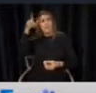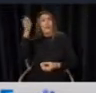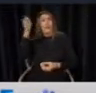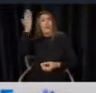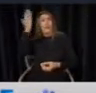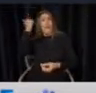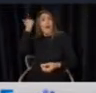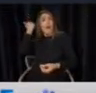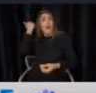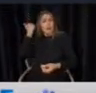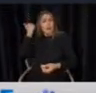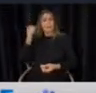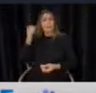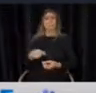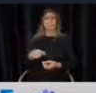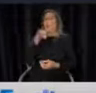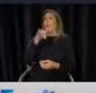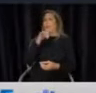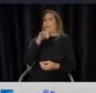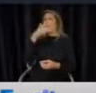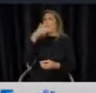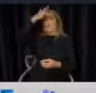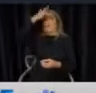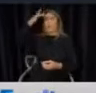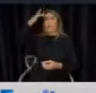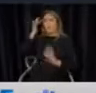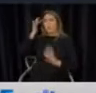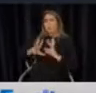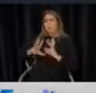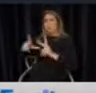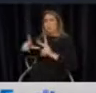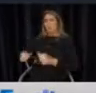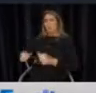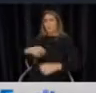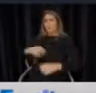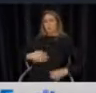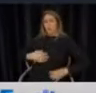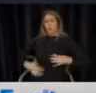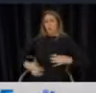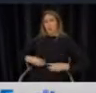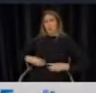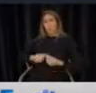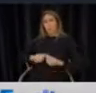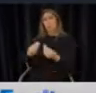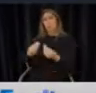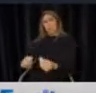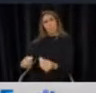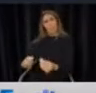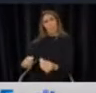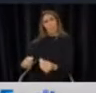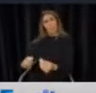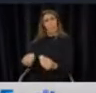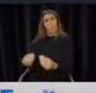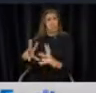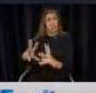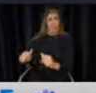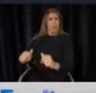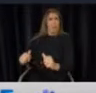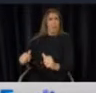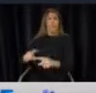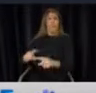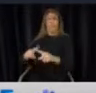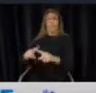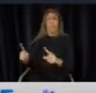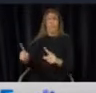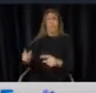todas as pessoas eram doadoras, exceto as pessoas que expressavam sua vontade contrária em documento.